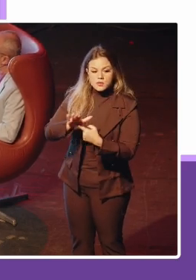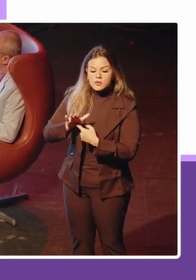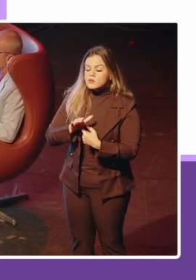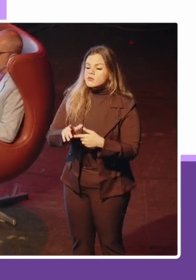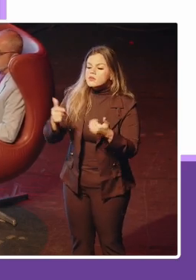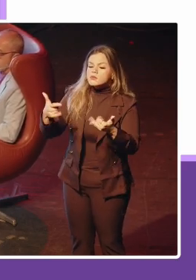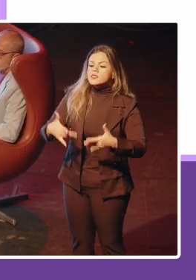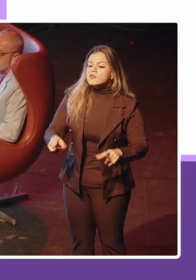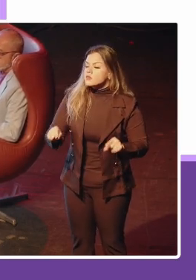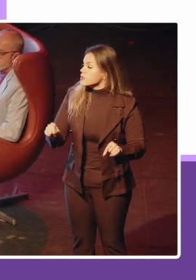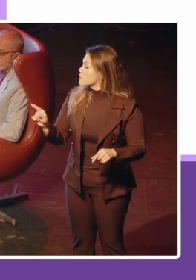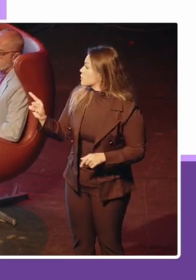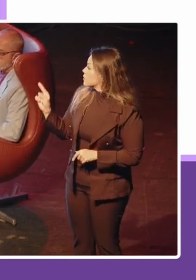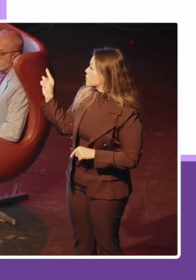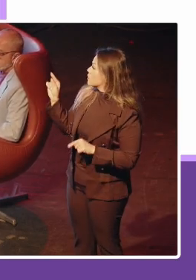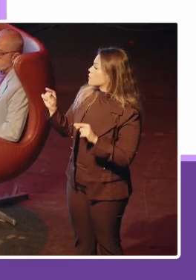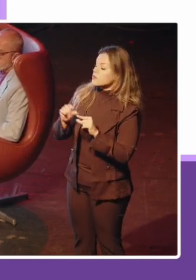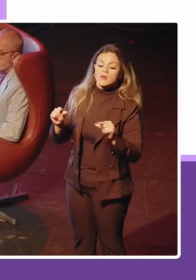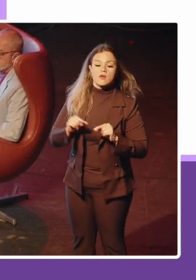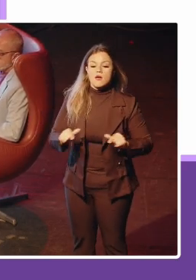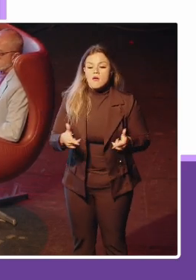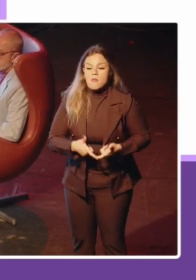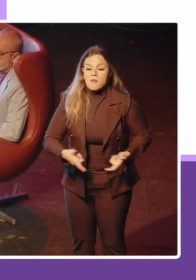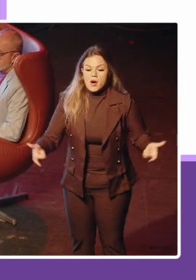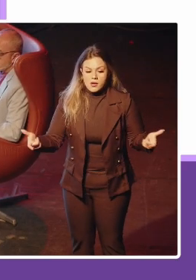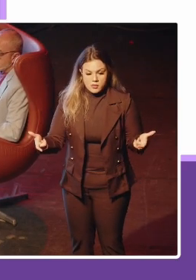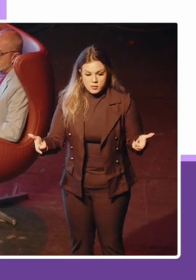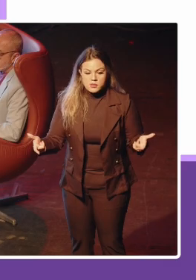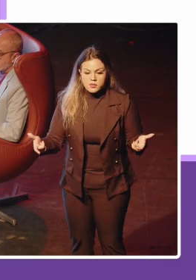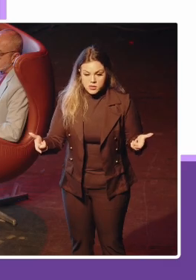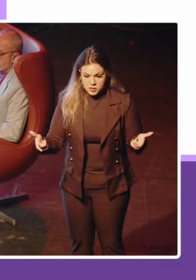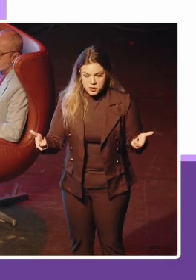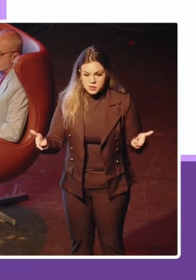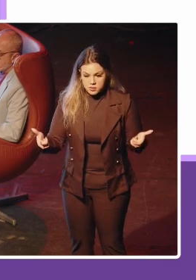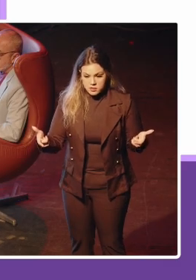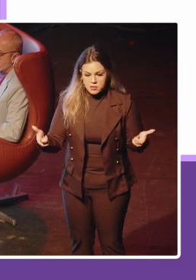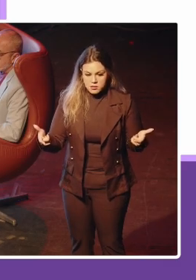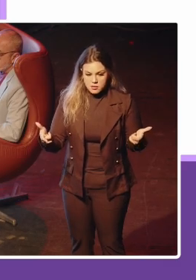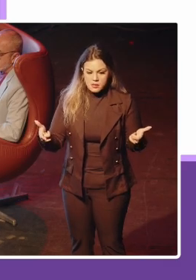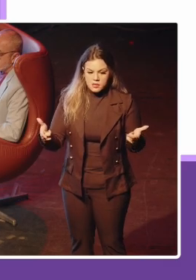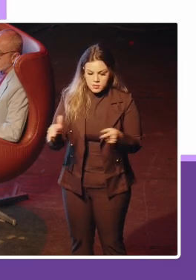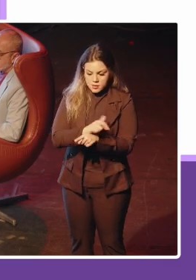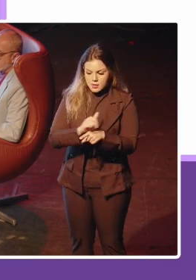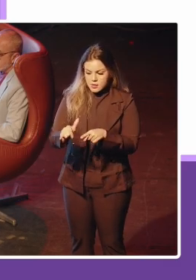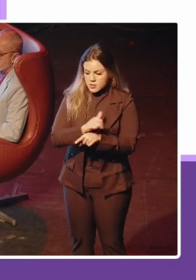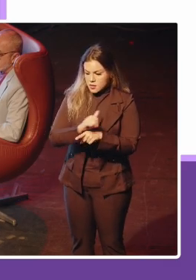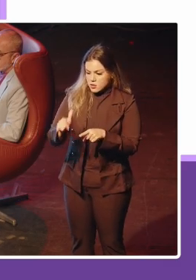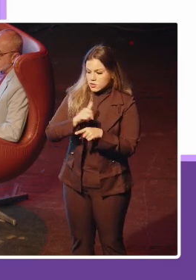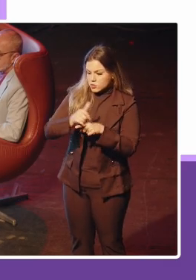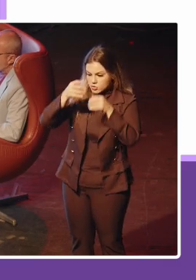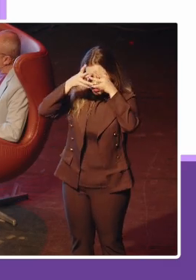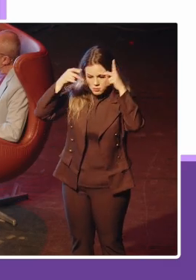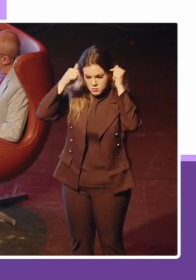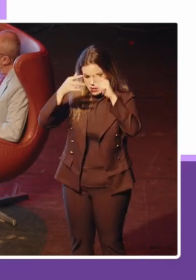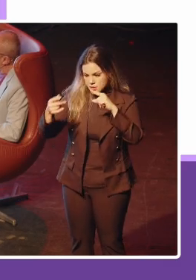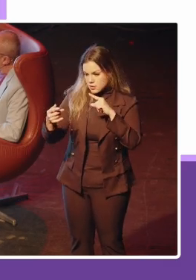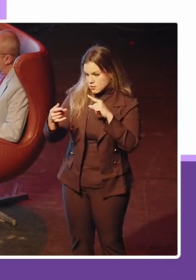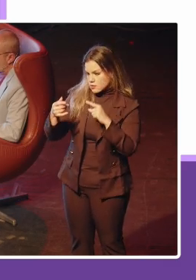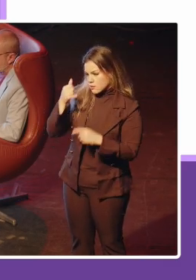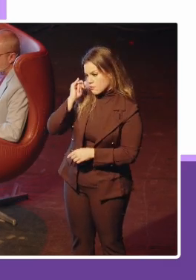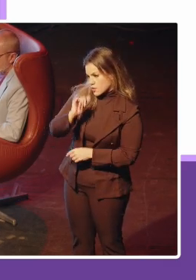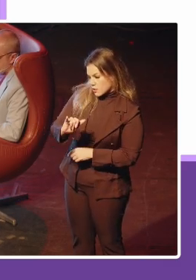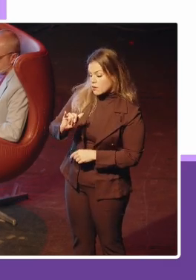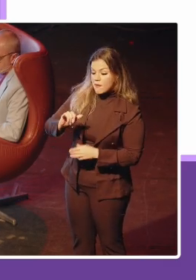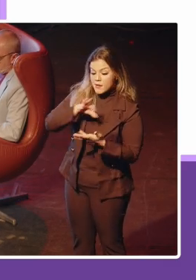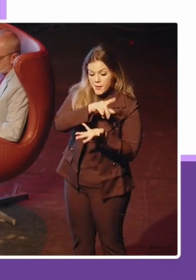Ela dizia que, no geral, o potencial de prevenção de demência é alto, né? E que quase metade dos casos de